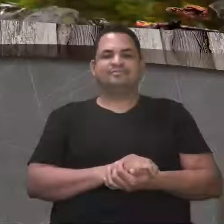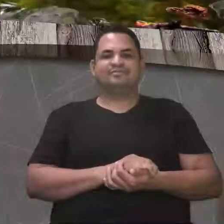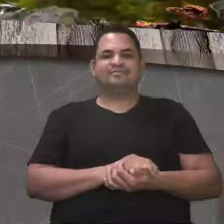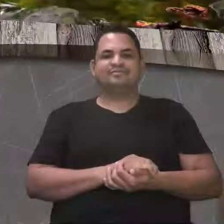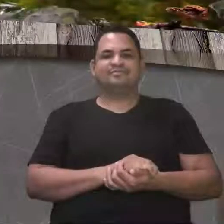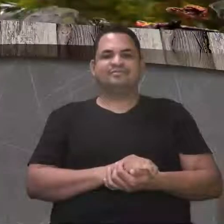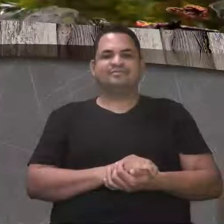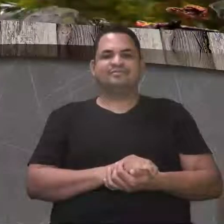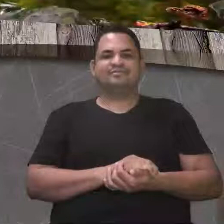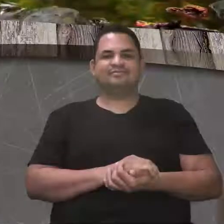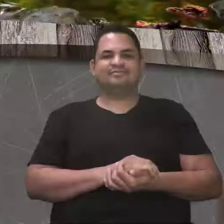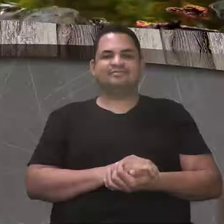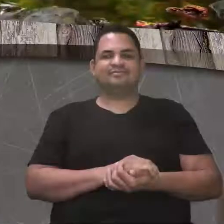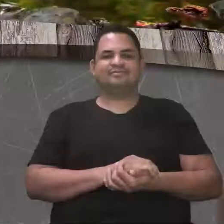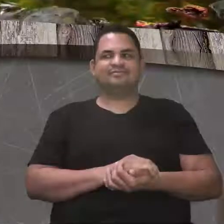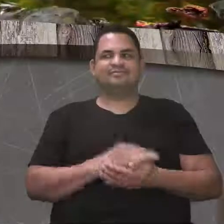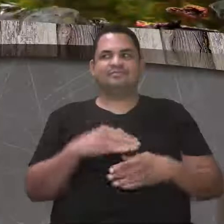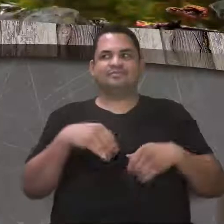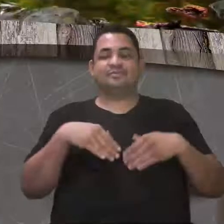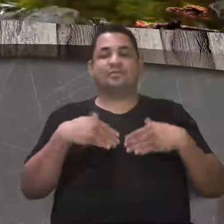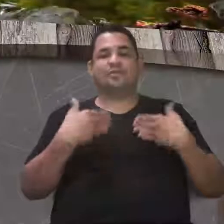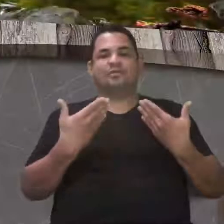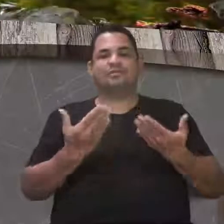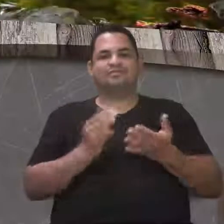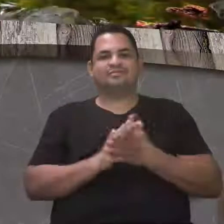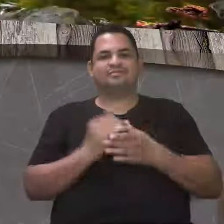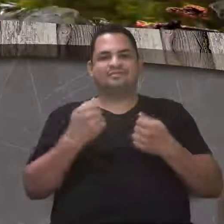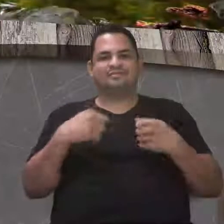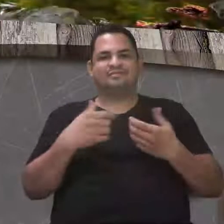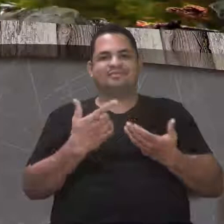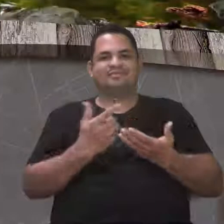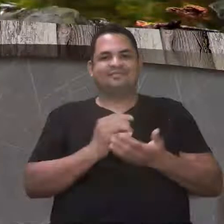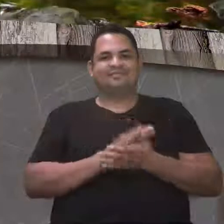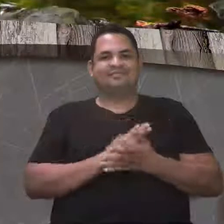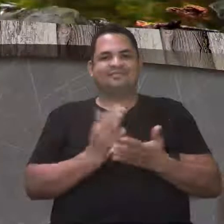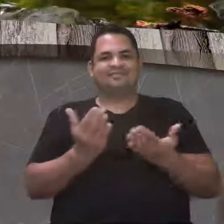comigo. Quando puder, vem.